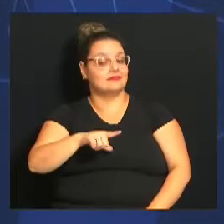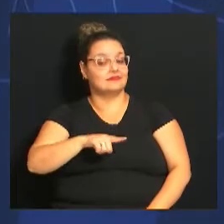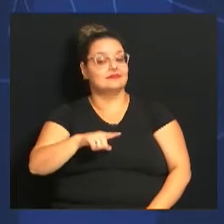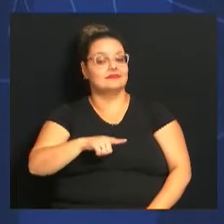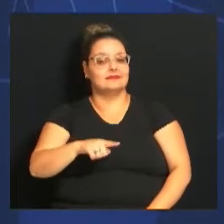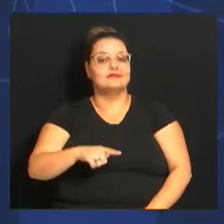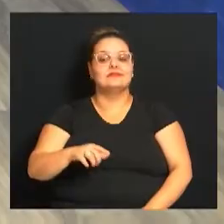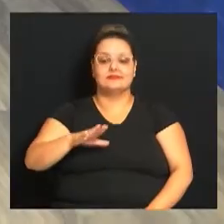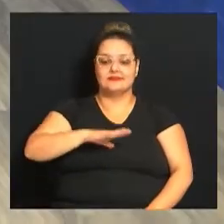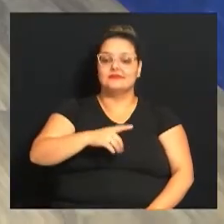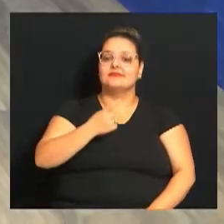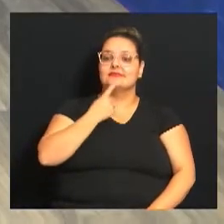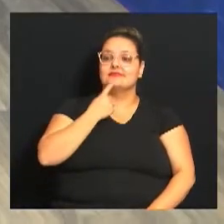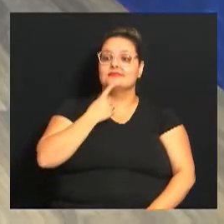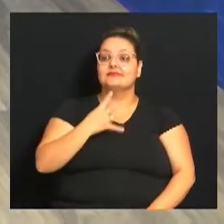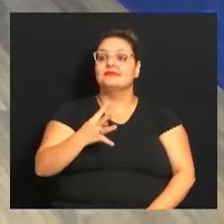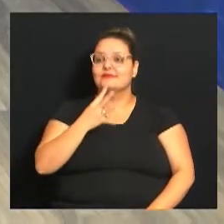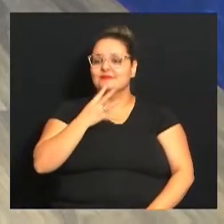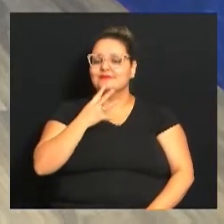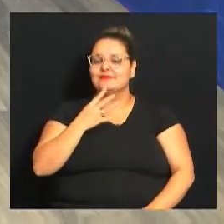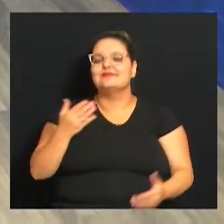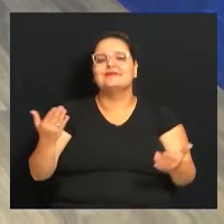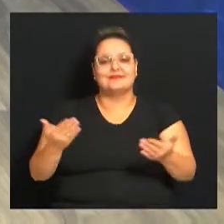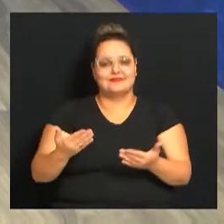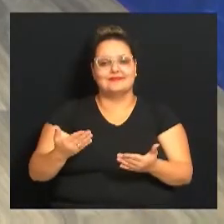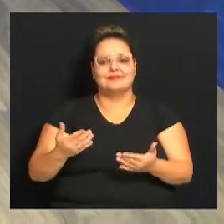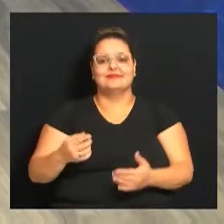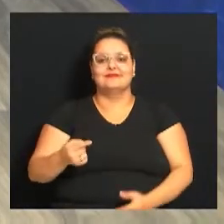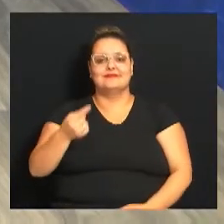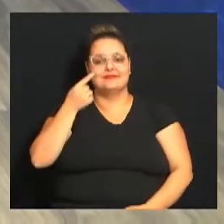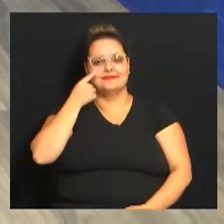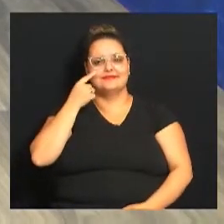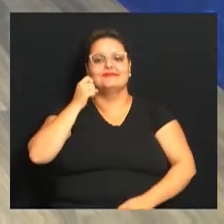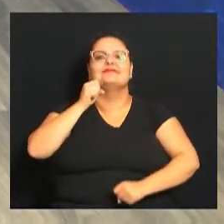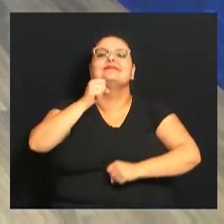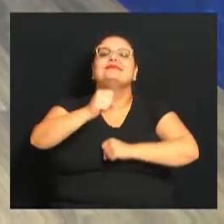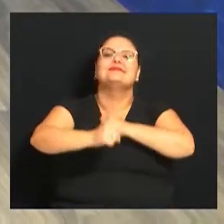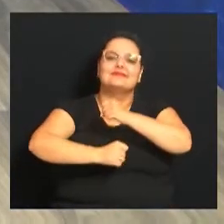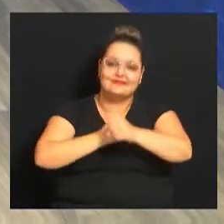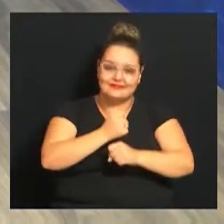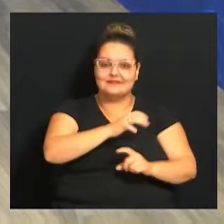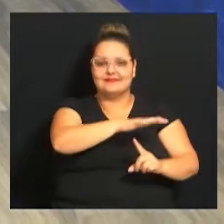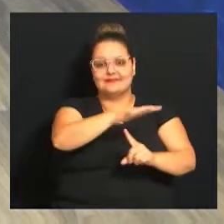e nós vamos lá conhecer. Então, a partir de agora, vocês fiquem com o Giro Ambiental.